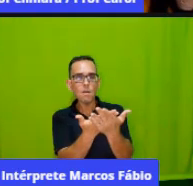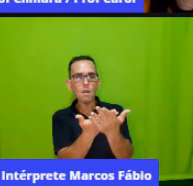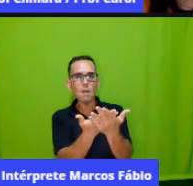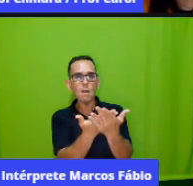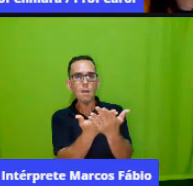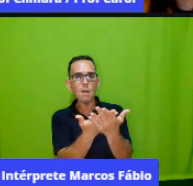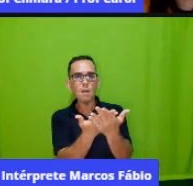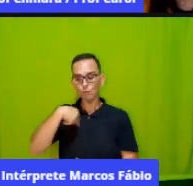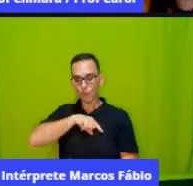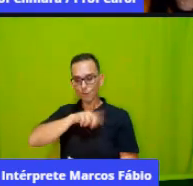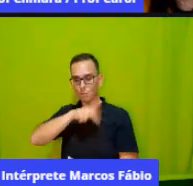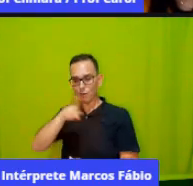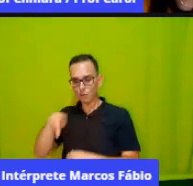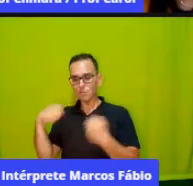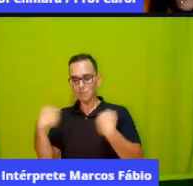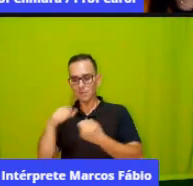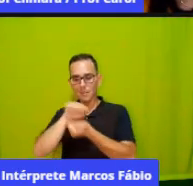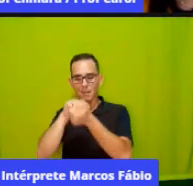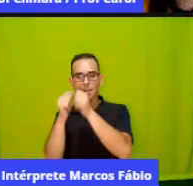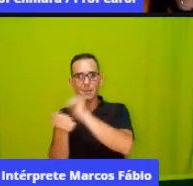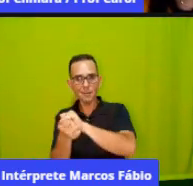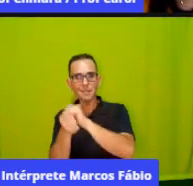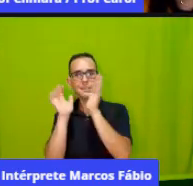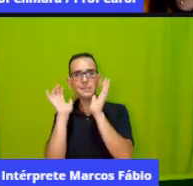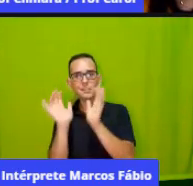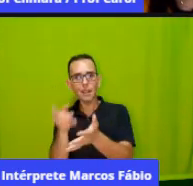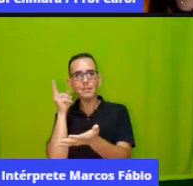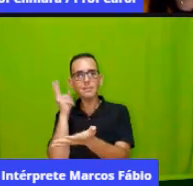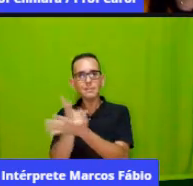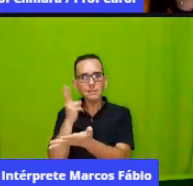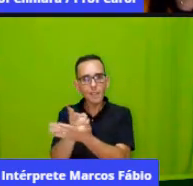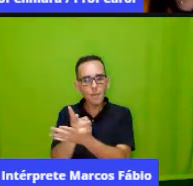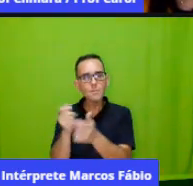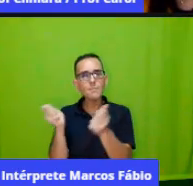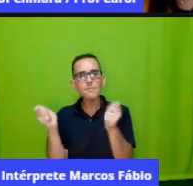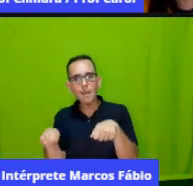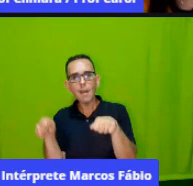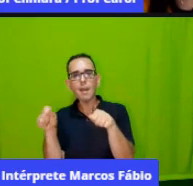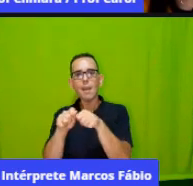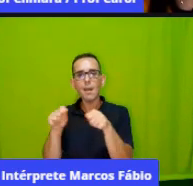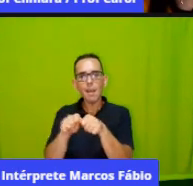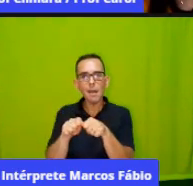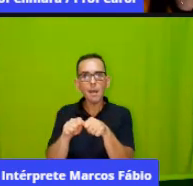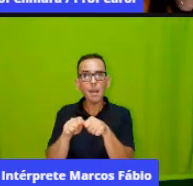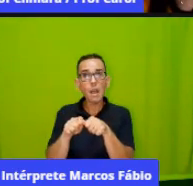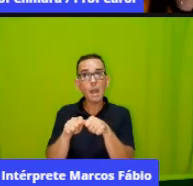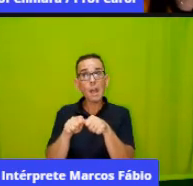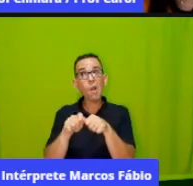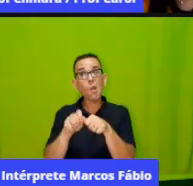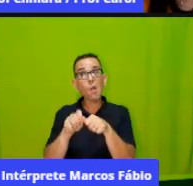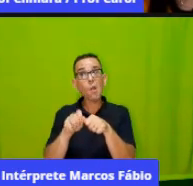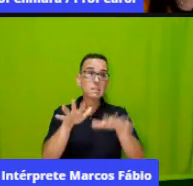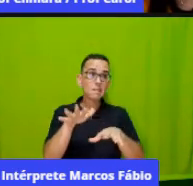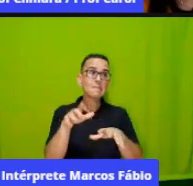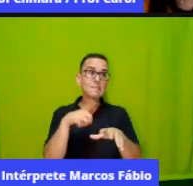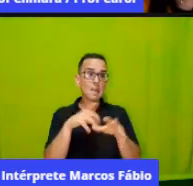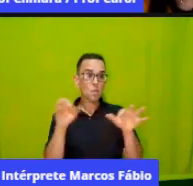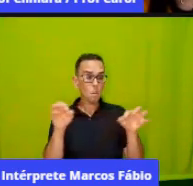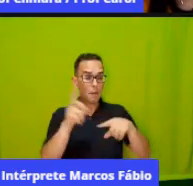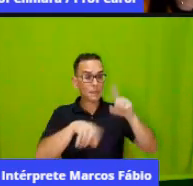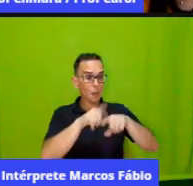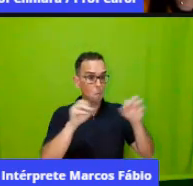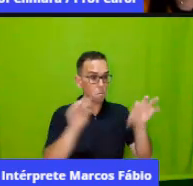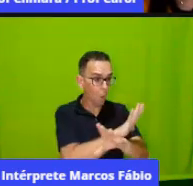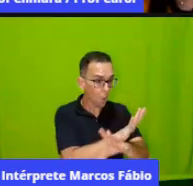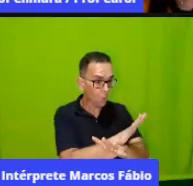professores estão aí fazendo adaptações, né, sempre. Nem sempre a gente tem aquele pronto, então tem uma necessidade